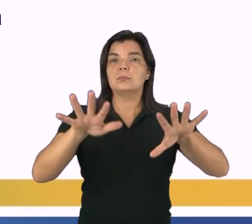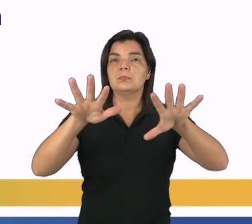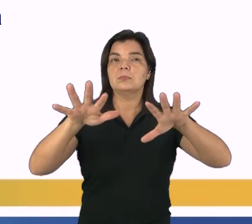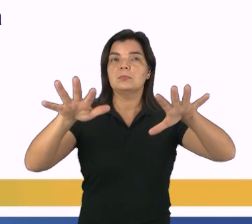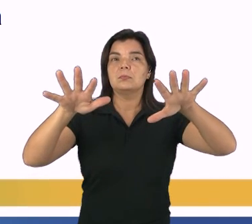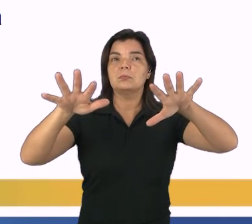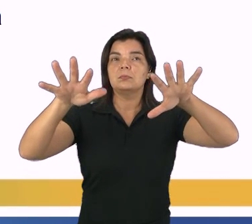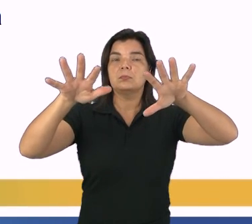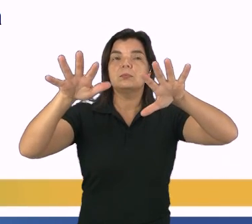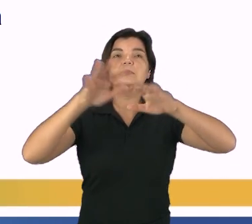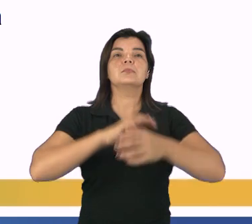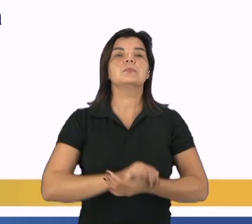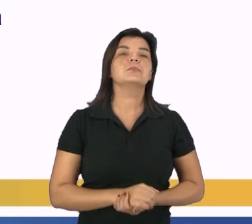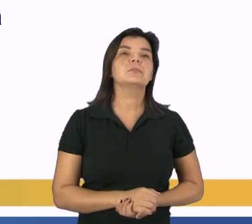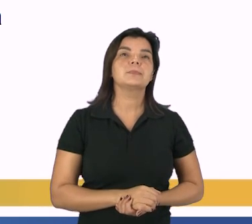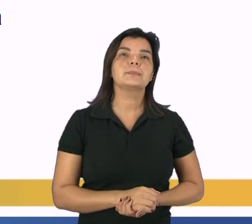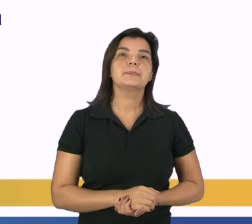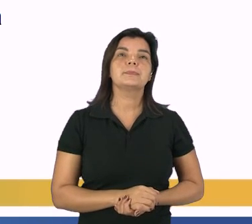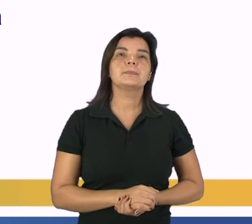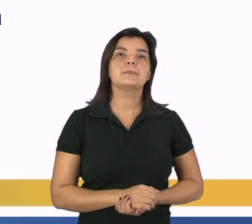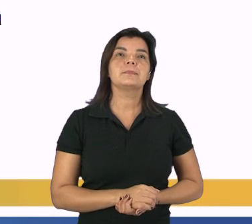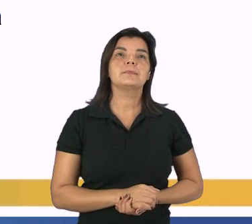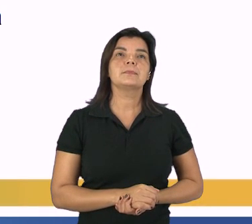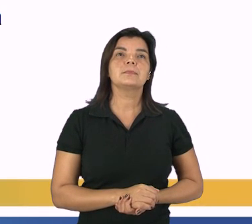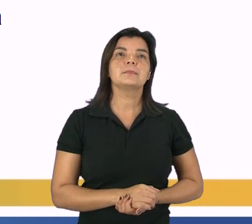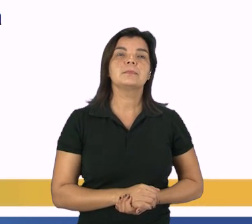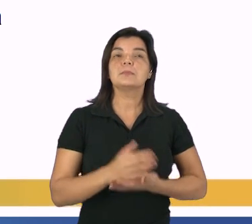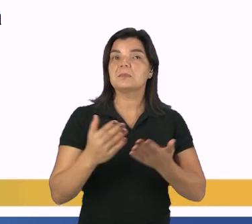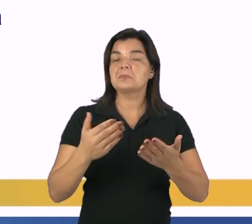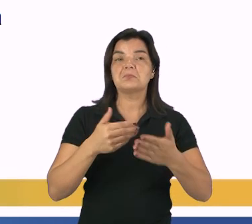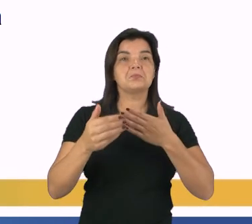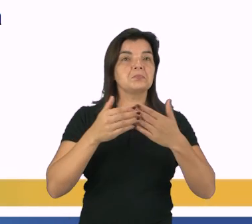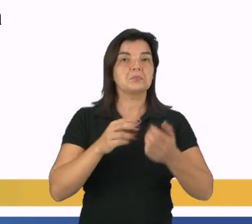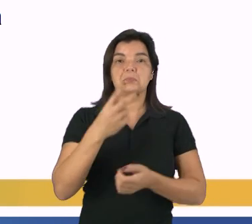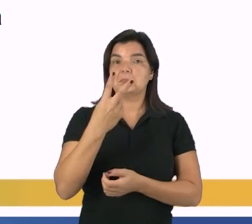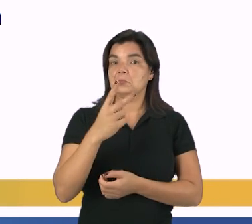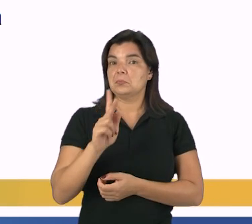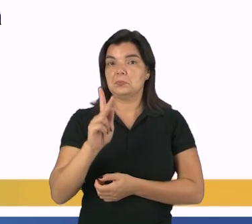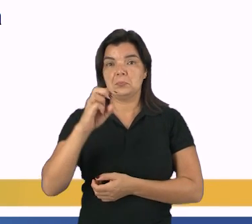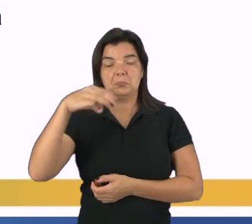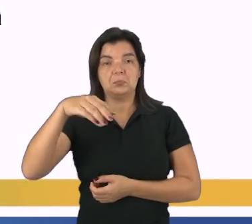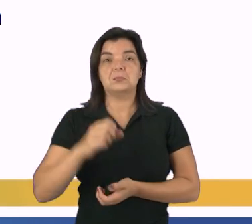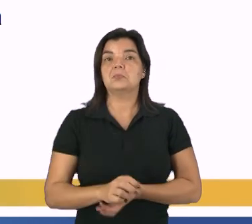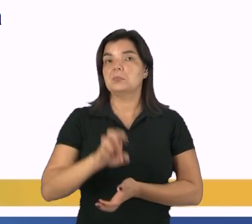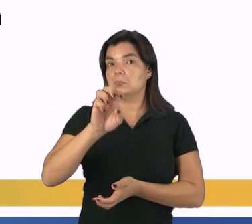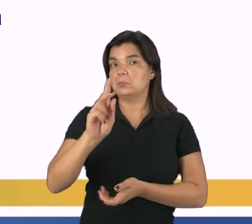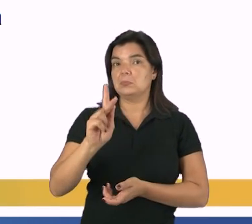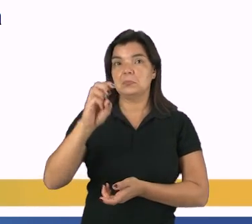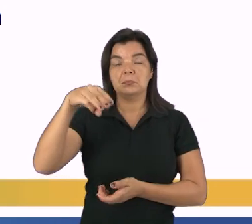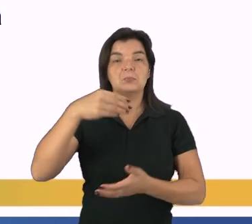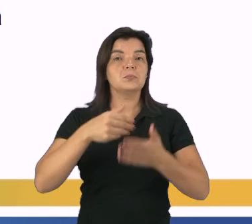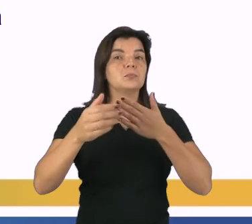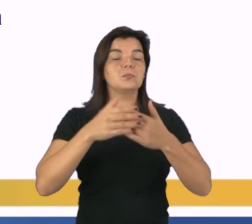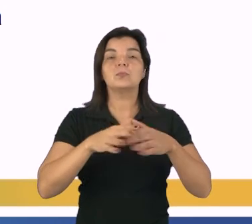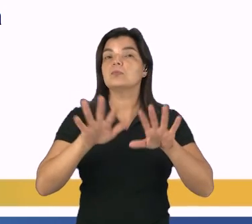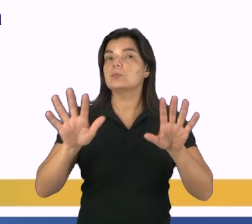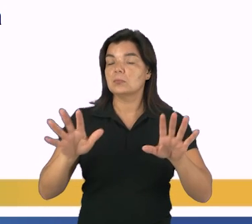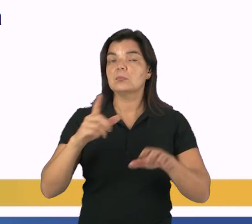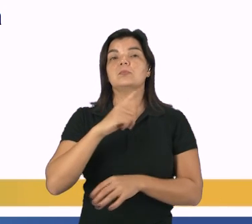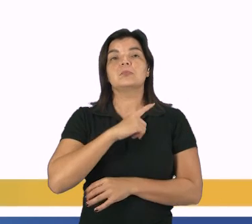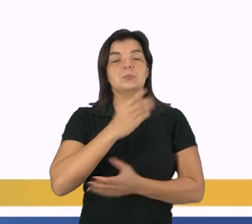força gravitacional. Então, independe da distância. Esse equilíbrio independe da distância, tá? Então, seria aqui a nossa